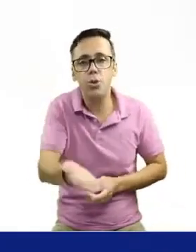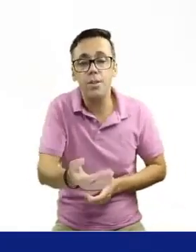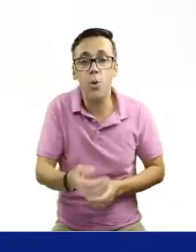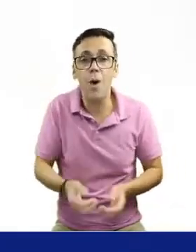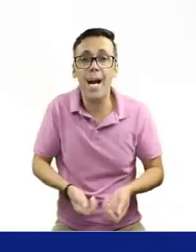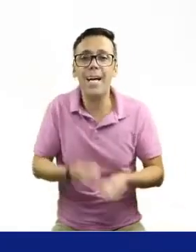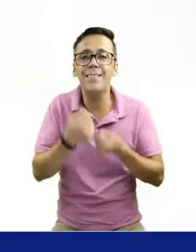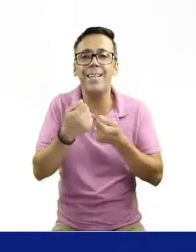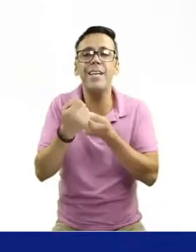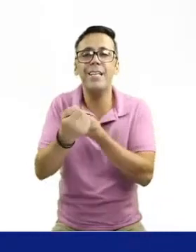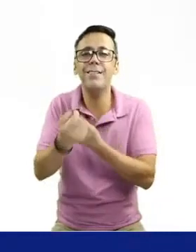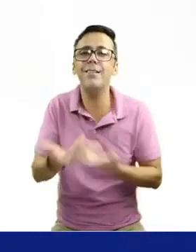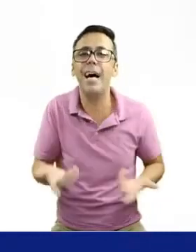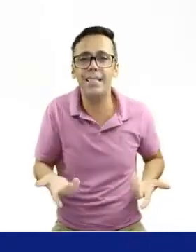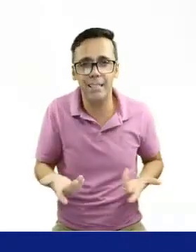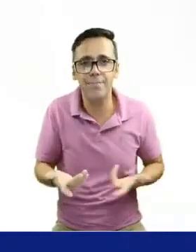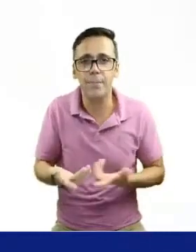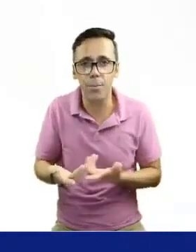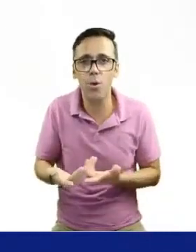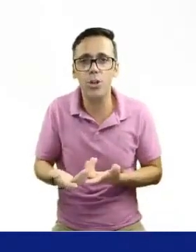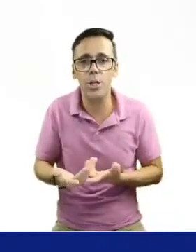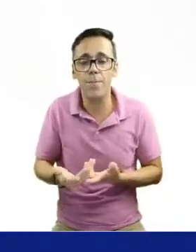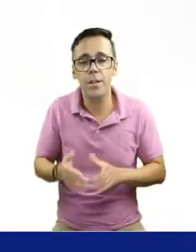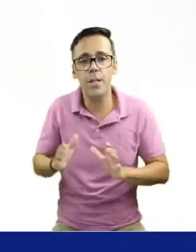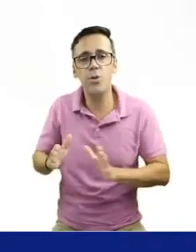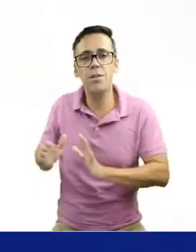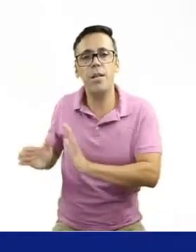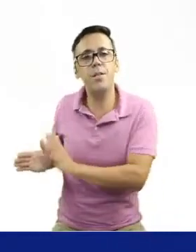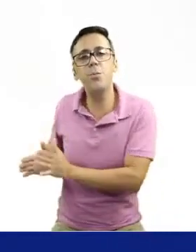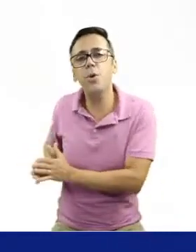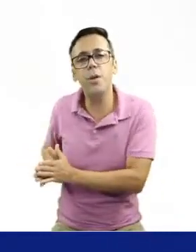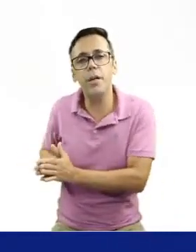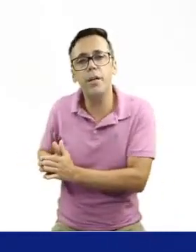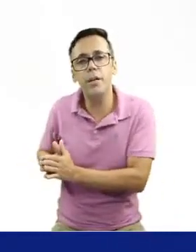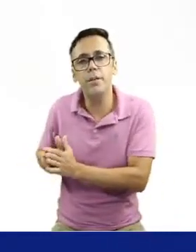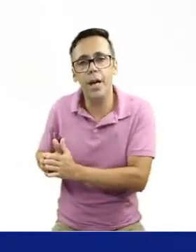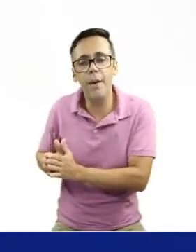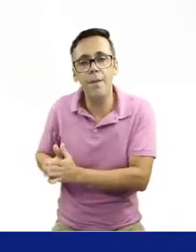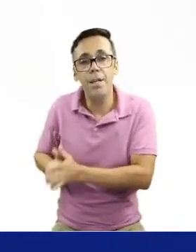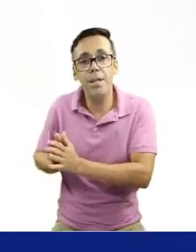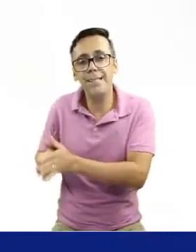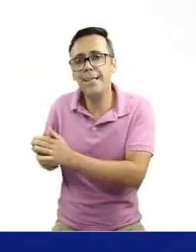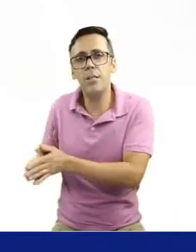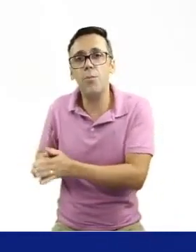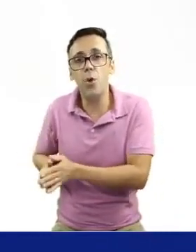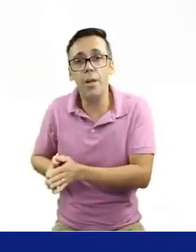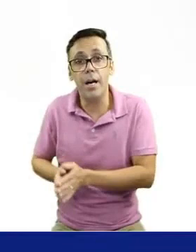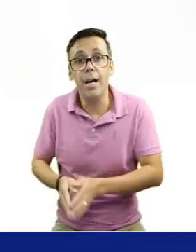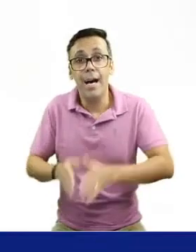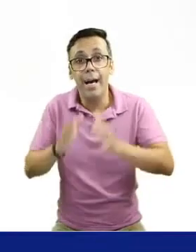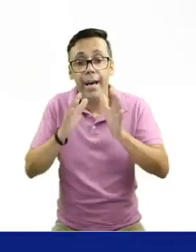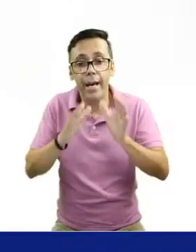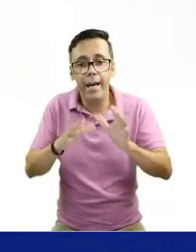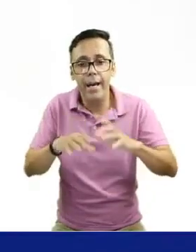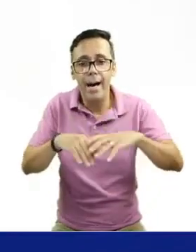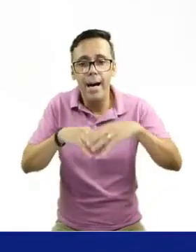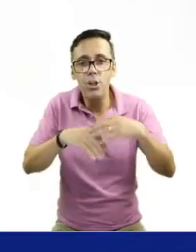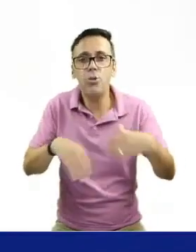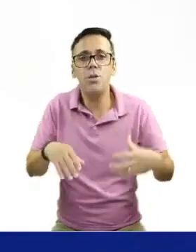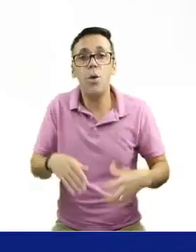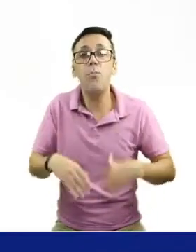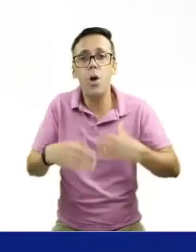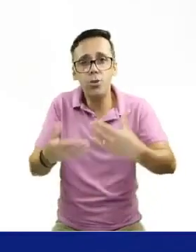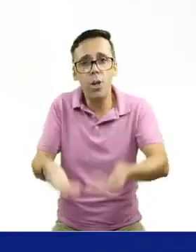admitido na extinção com a carteira assinada tá bom gente a seleção pública já e na Seleção pública é